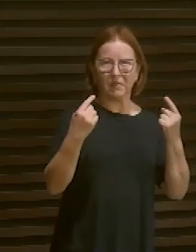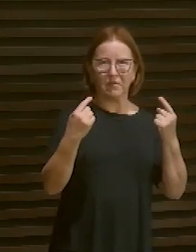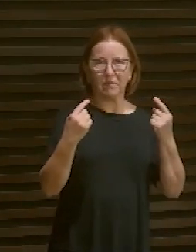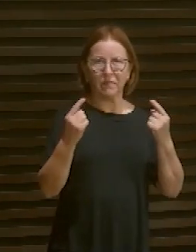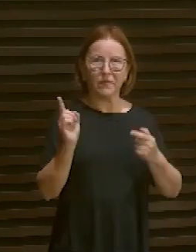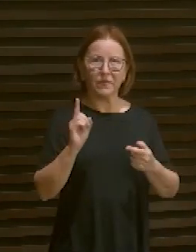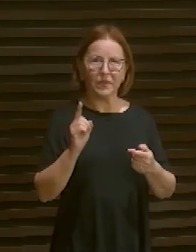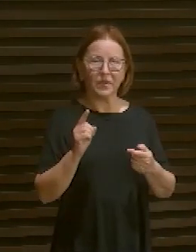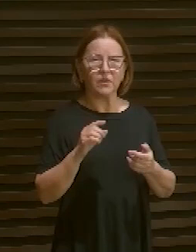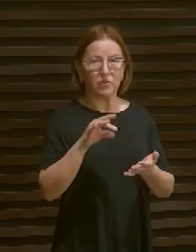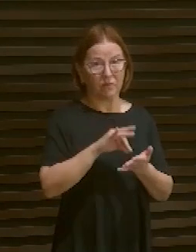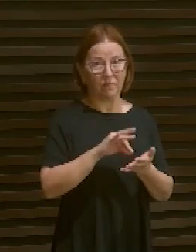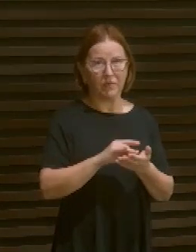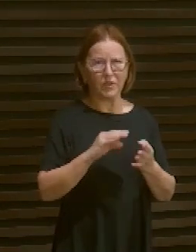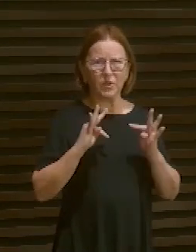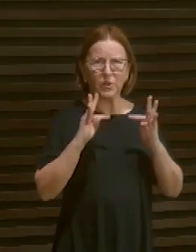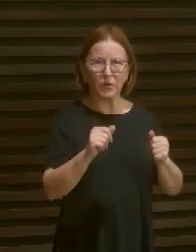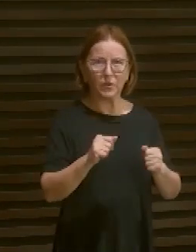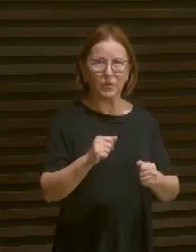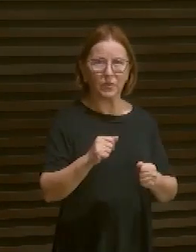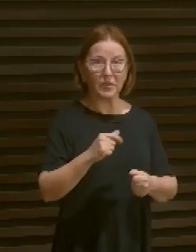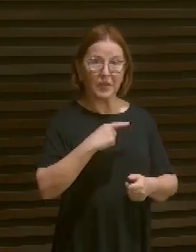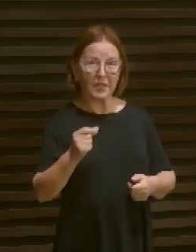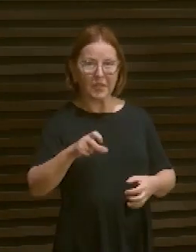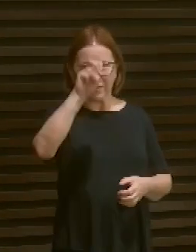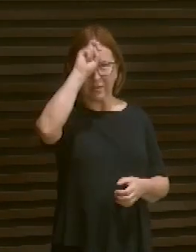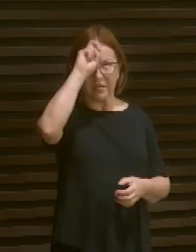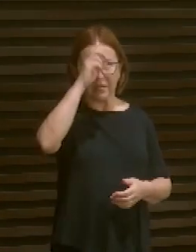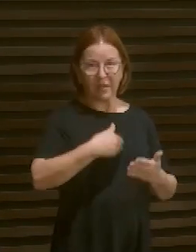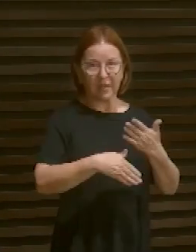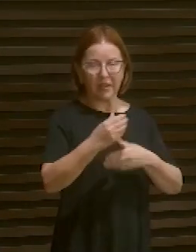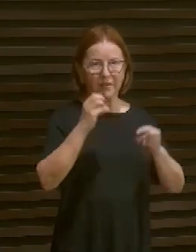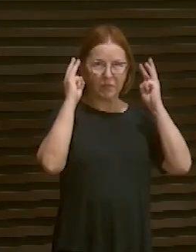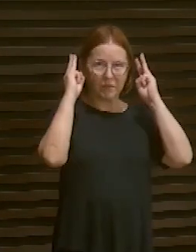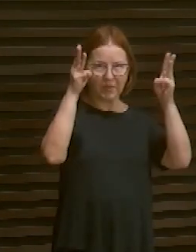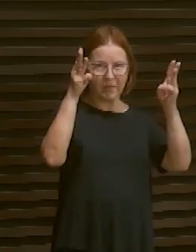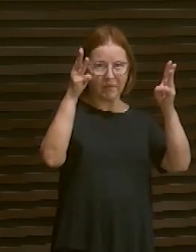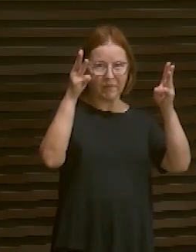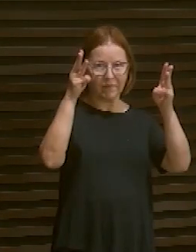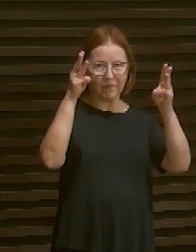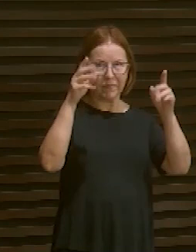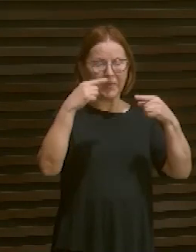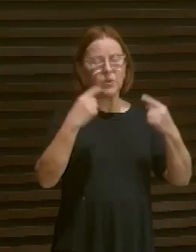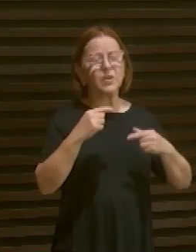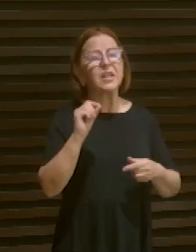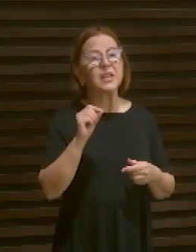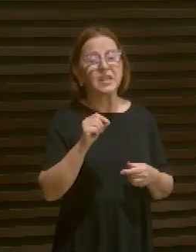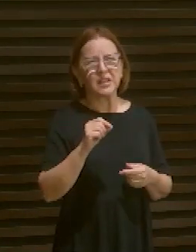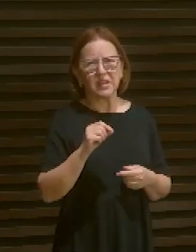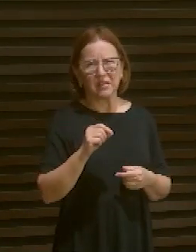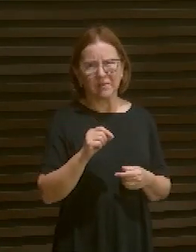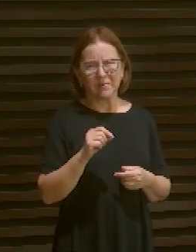fato todos os que saíram do Egito por intermédio de Moisés? E contra quem se indignou